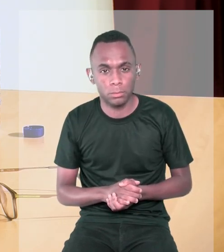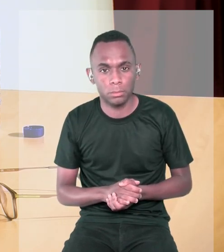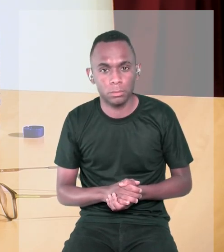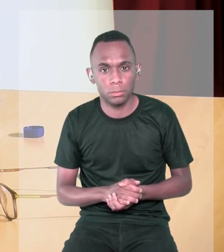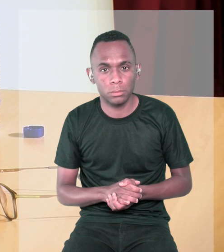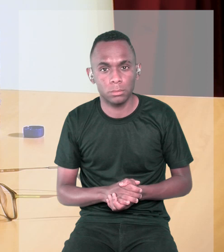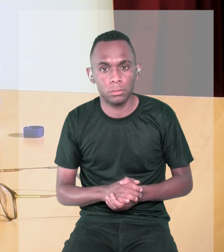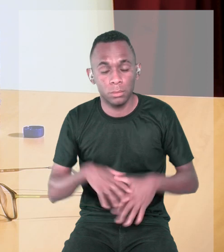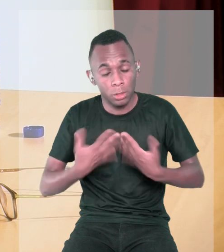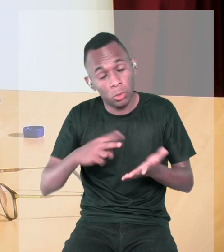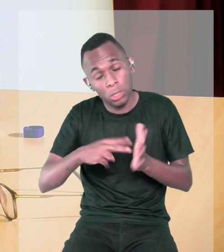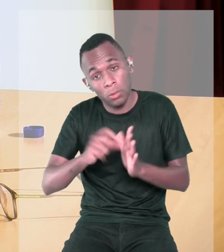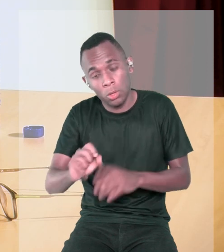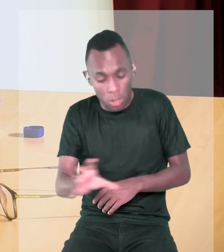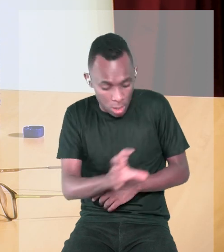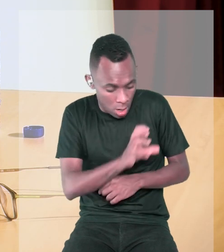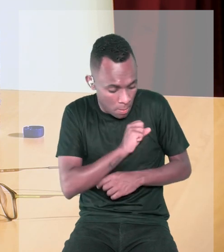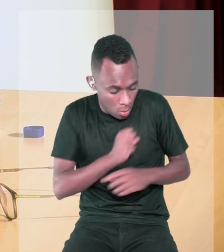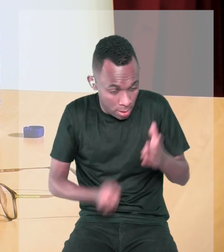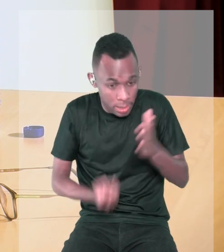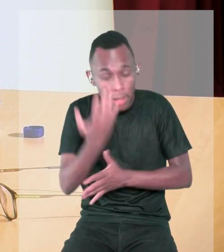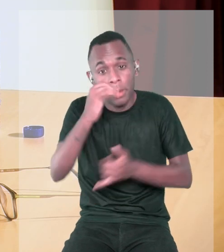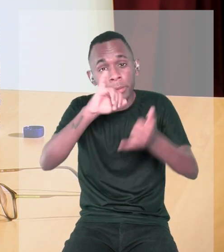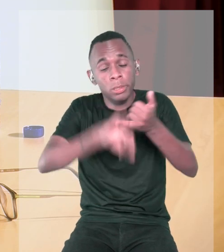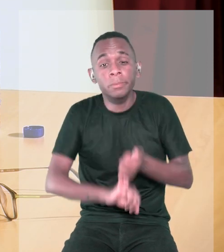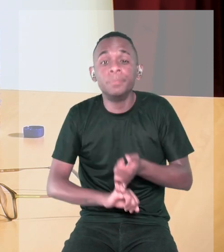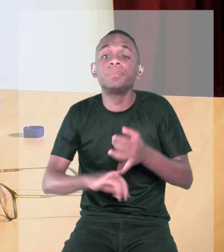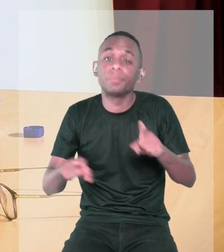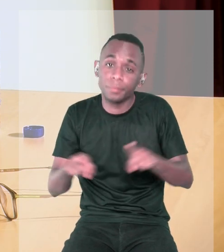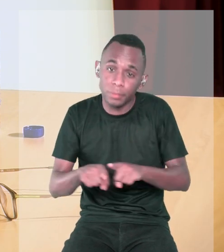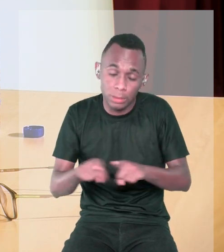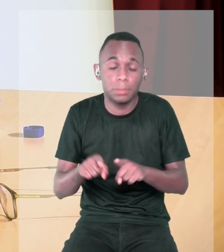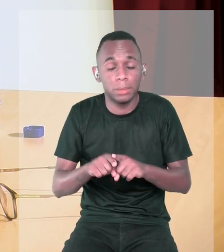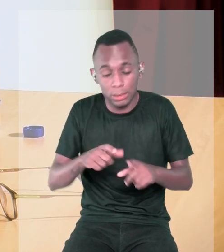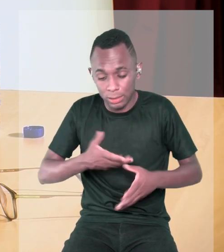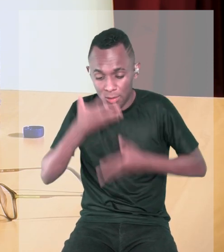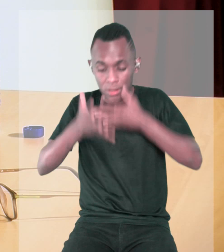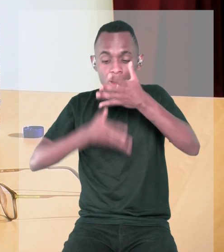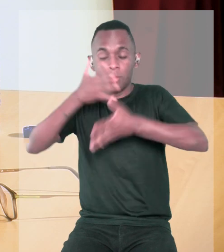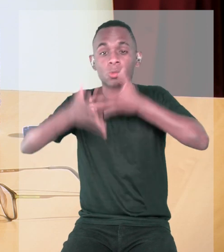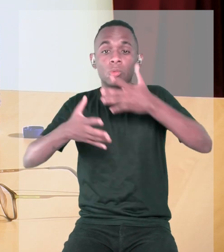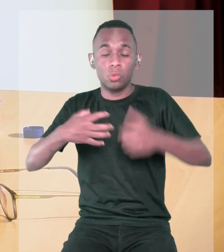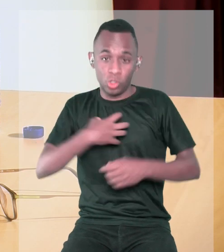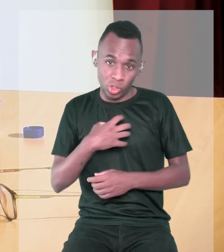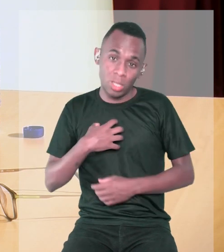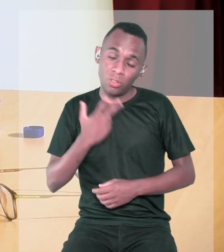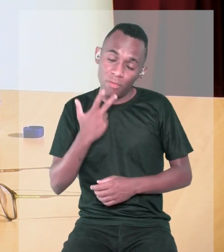Nesse sentido, o amor cria os amantes e também suas